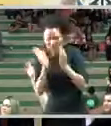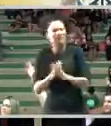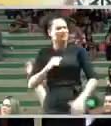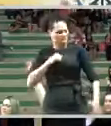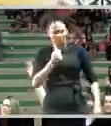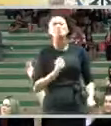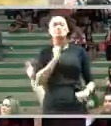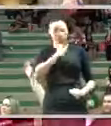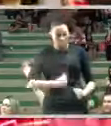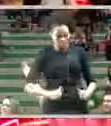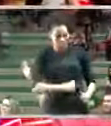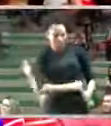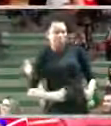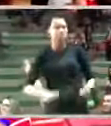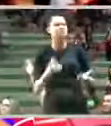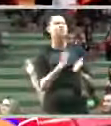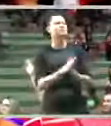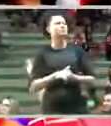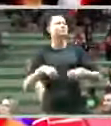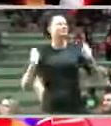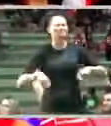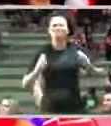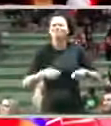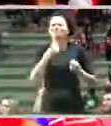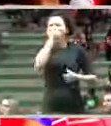jejuar, tem que ser nas costas, rei.